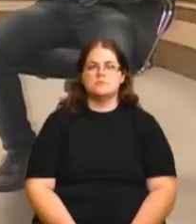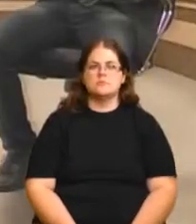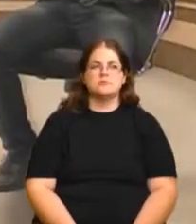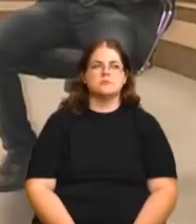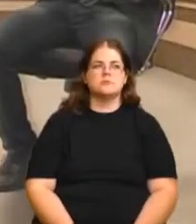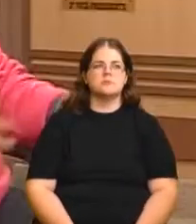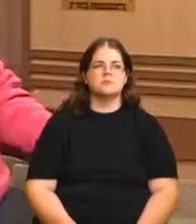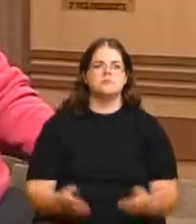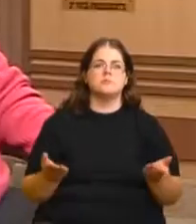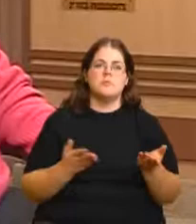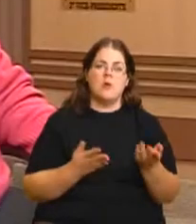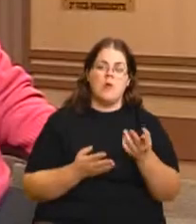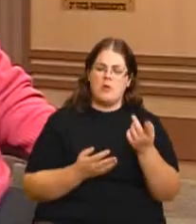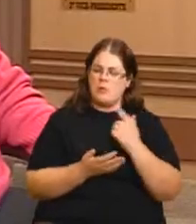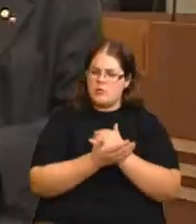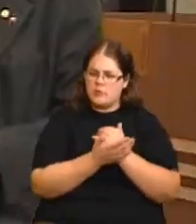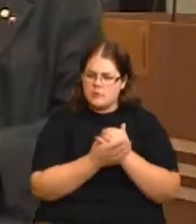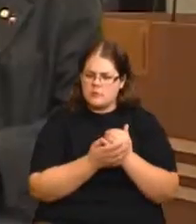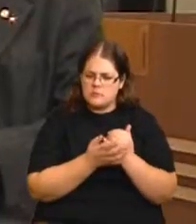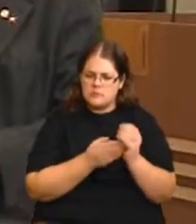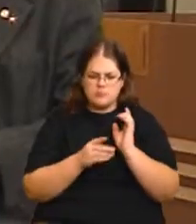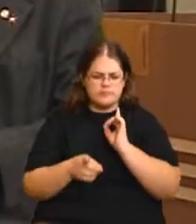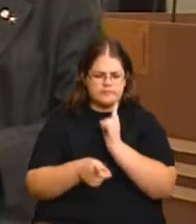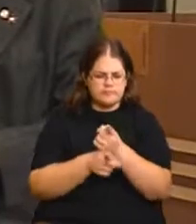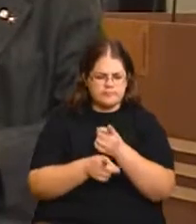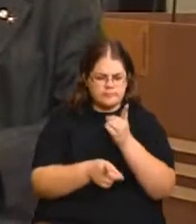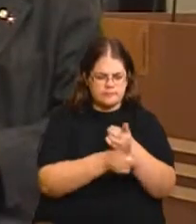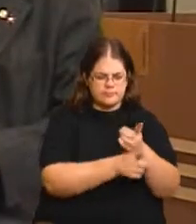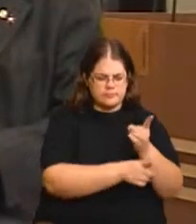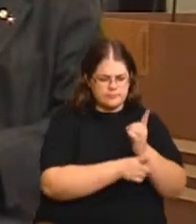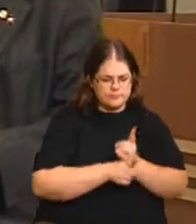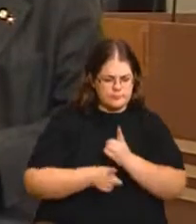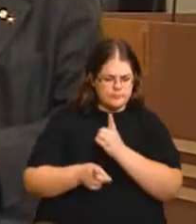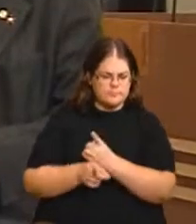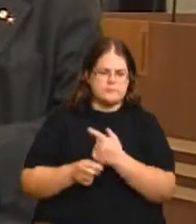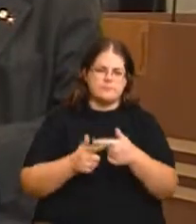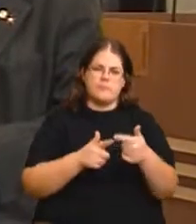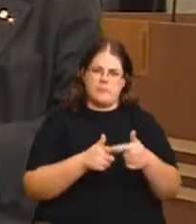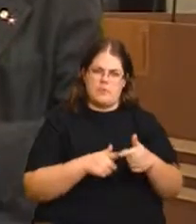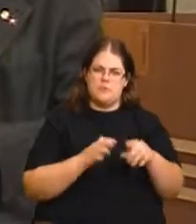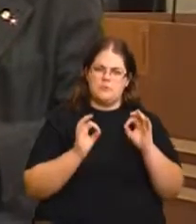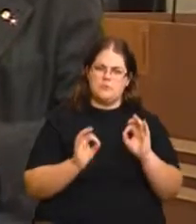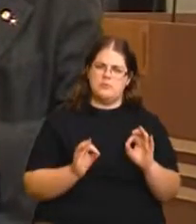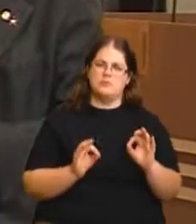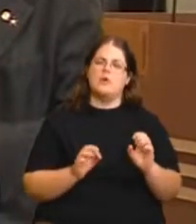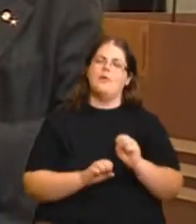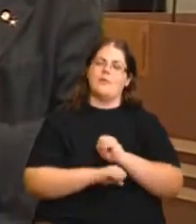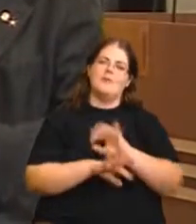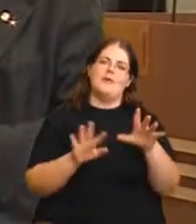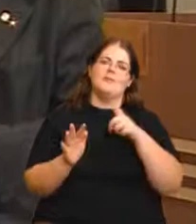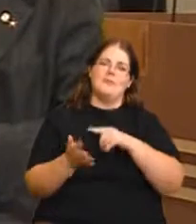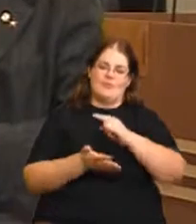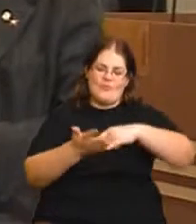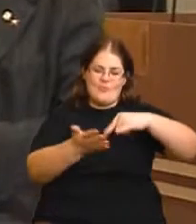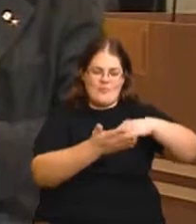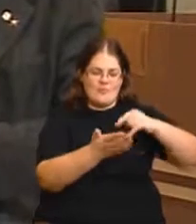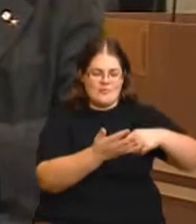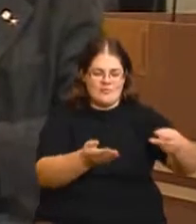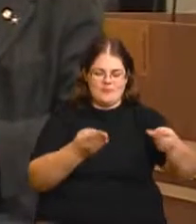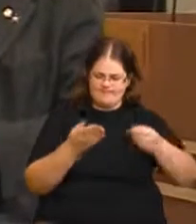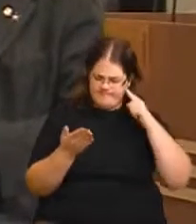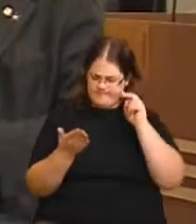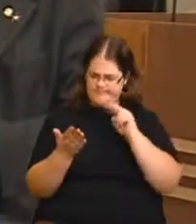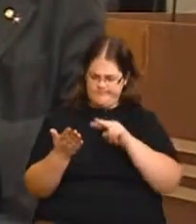eles já começam a confirmar? Já, sem dúvida nenhuma. Os primeiros depoimentos e documentos já recebidos pela Comissão Parlamentar de Inquérito demonstram